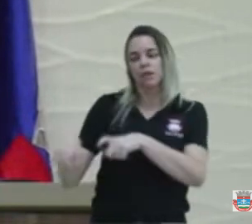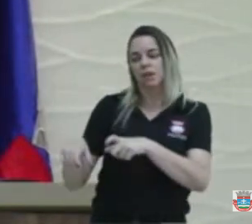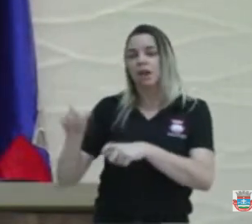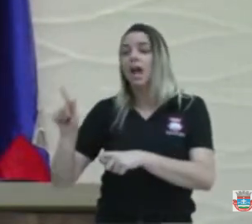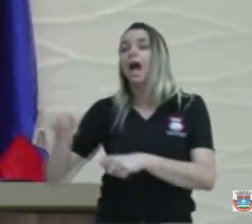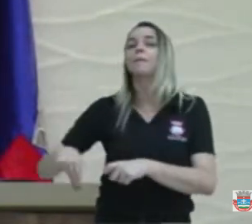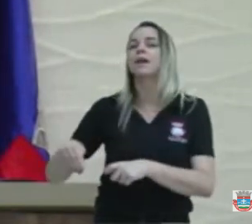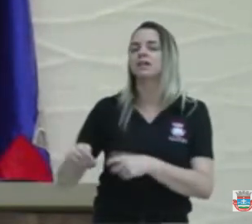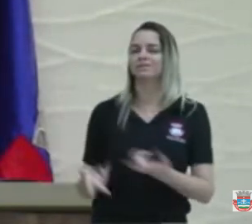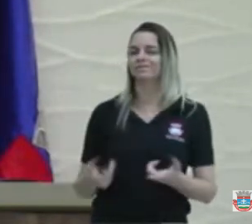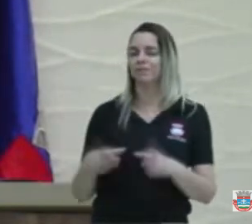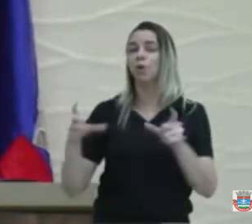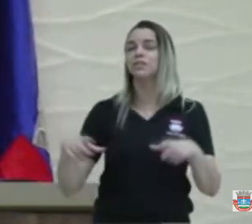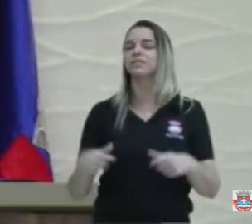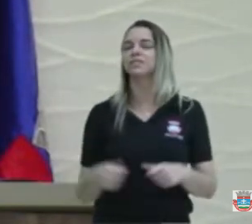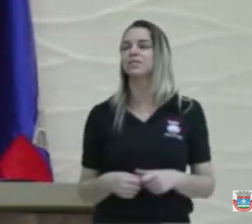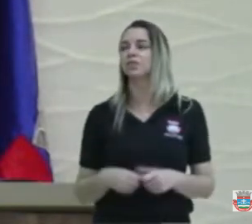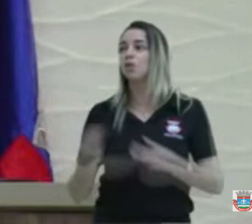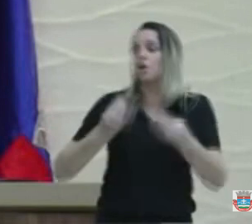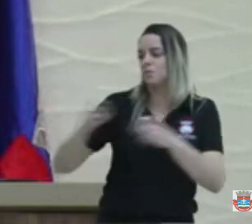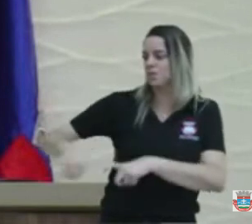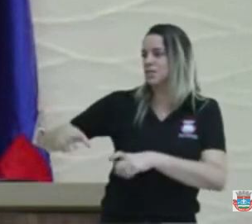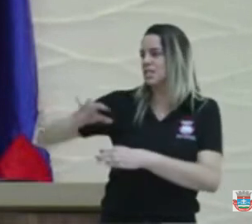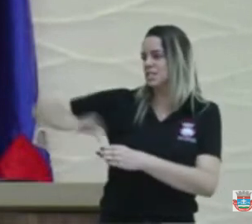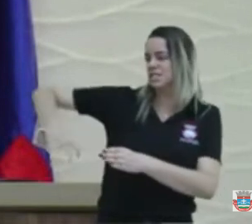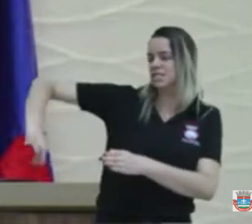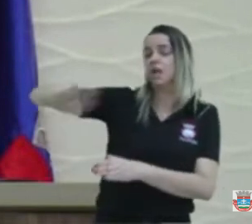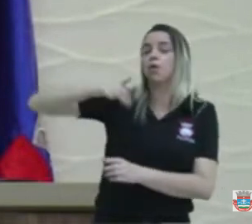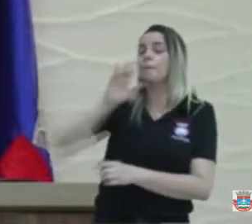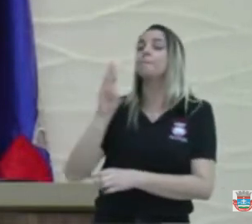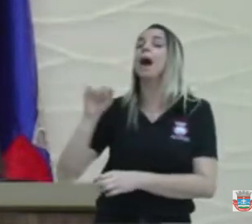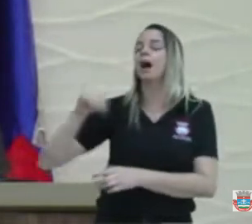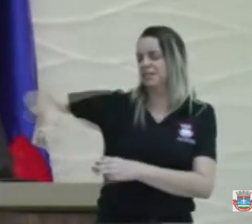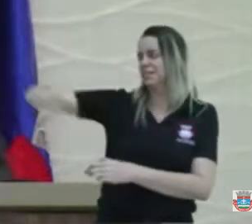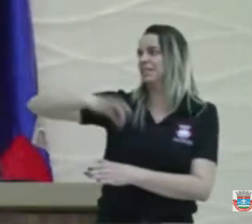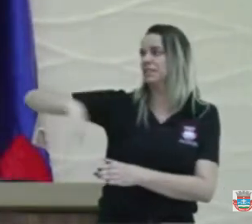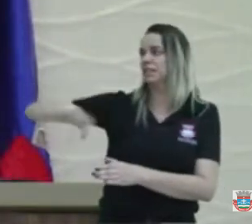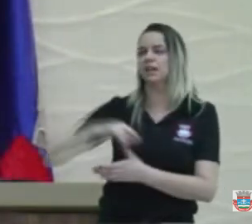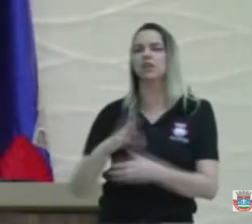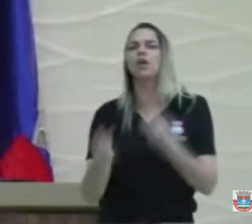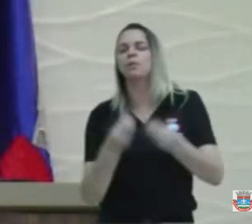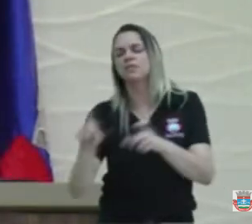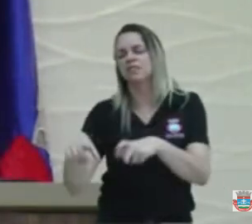A situação lá de Espírito Santo, da UBS Espírito Santo, a situação lá de Queimada Grande.